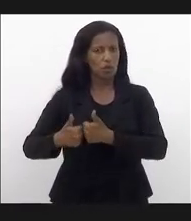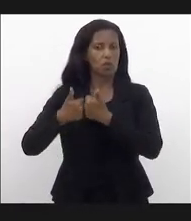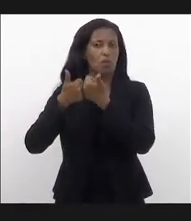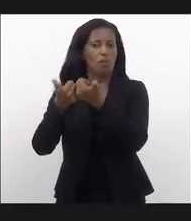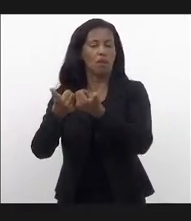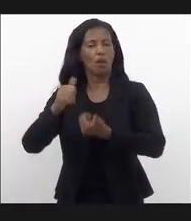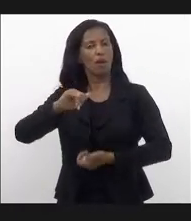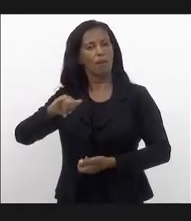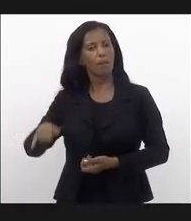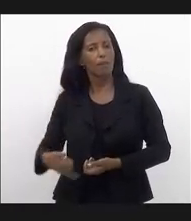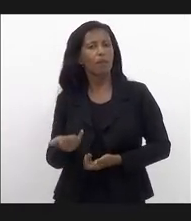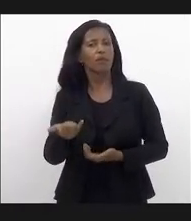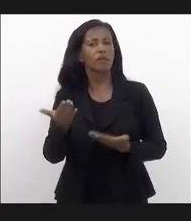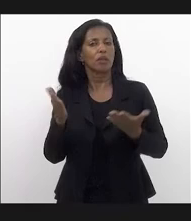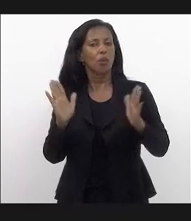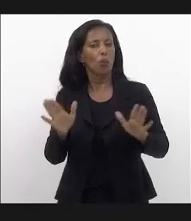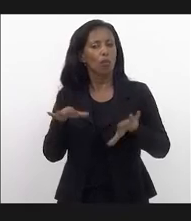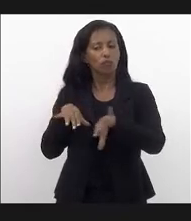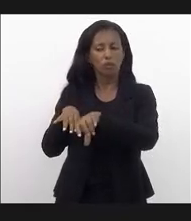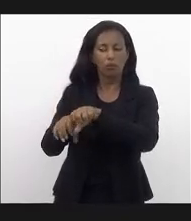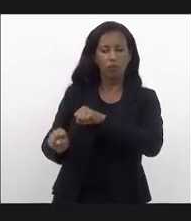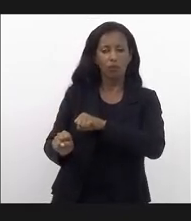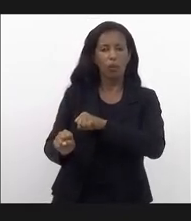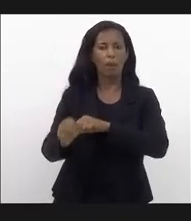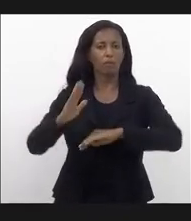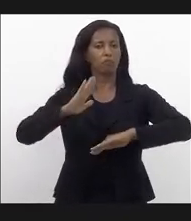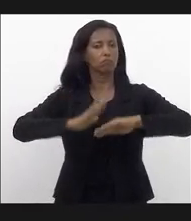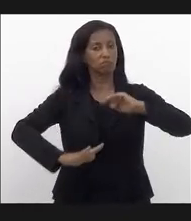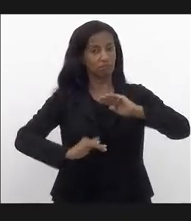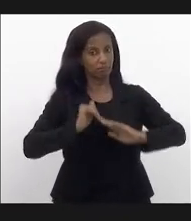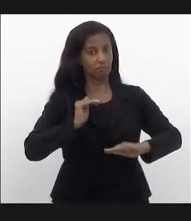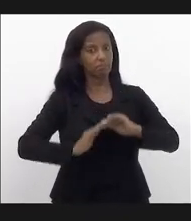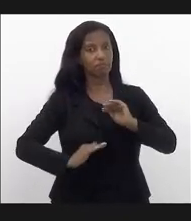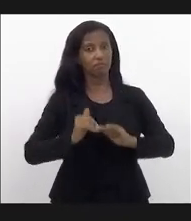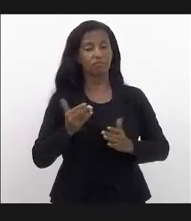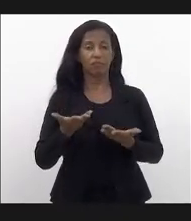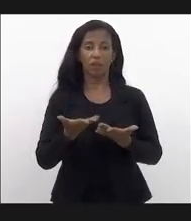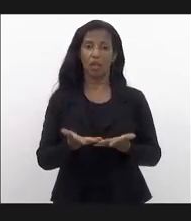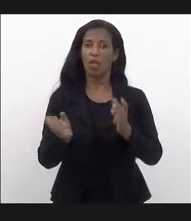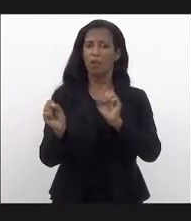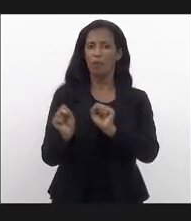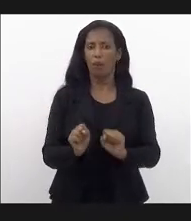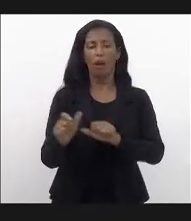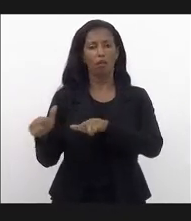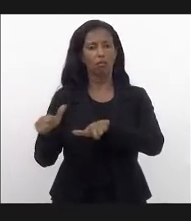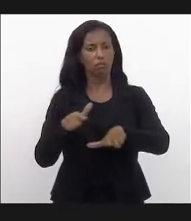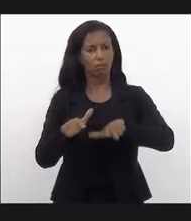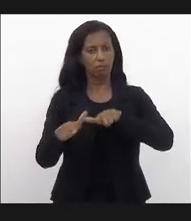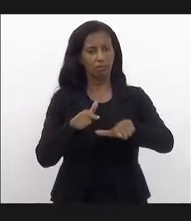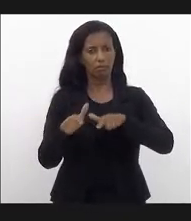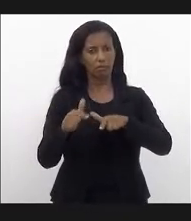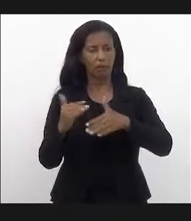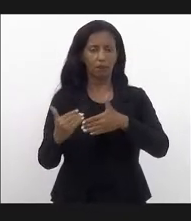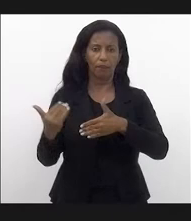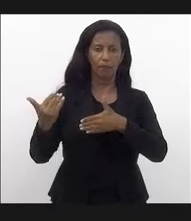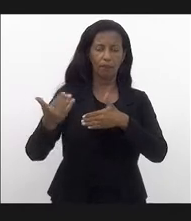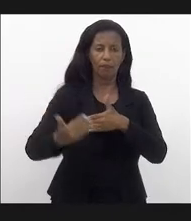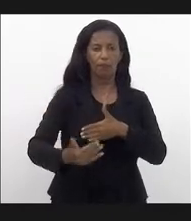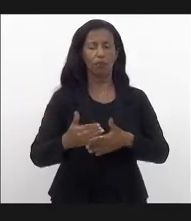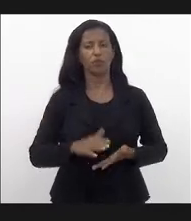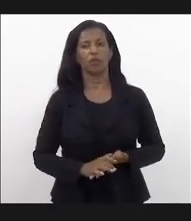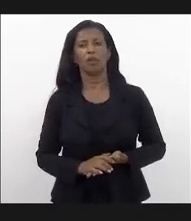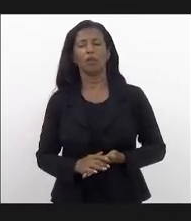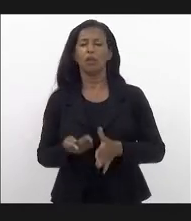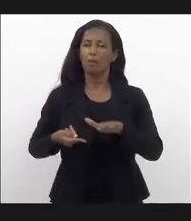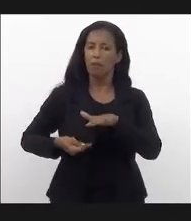aproveitados quando já saem com uma formação profissional e podendo trabalhar posteriormente investe